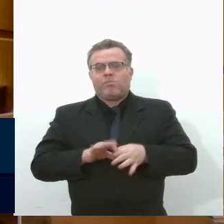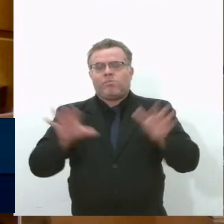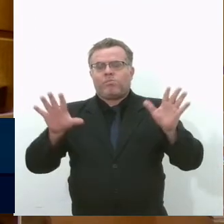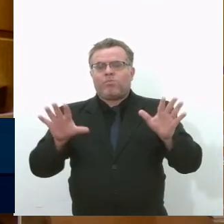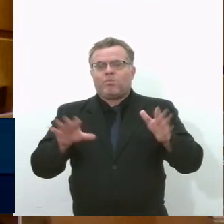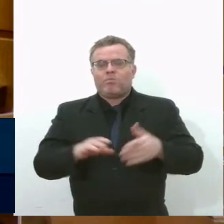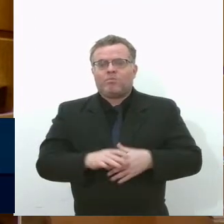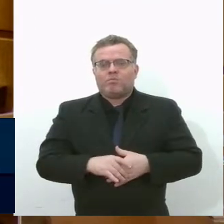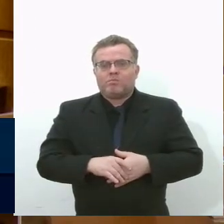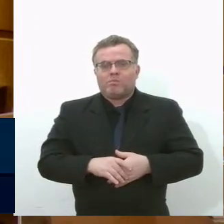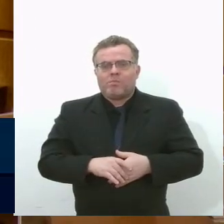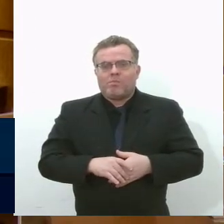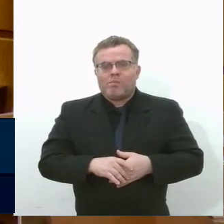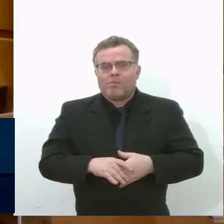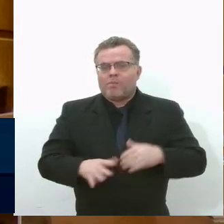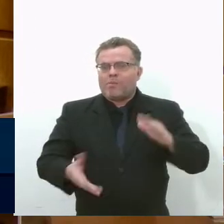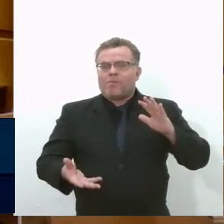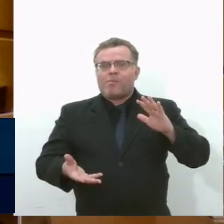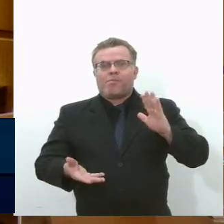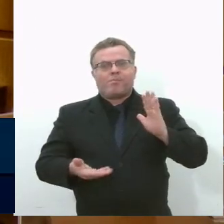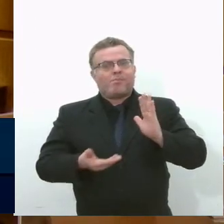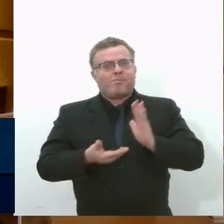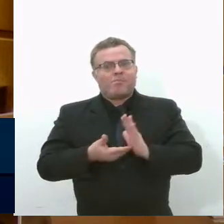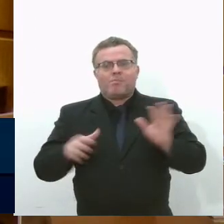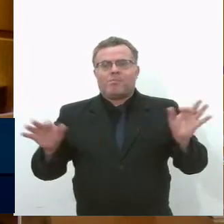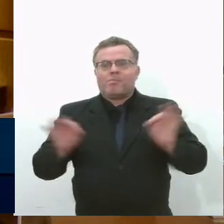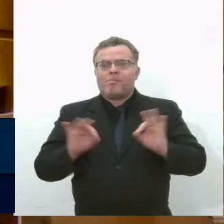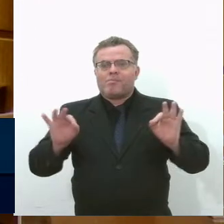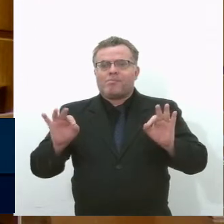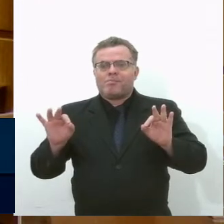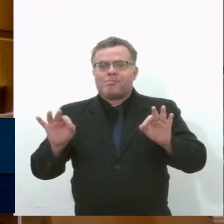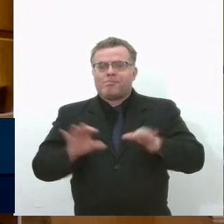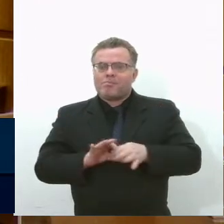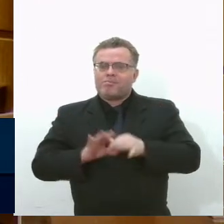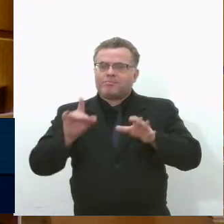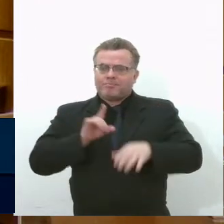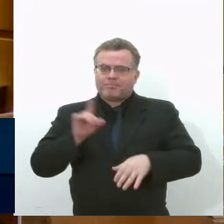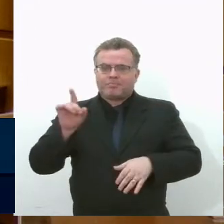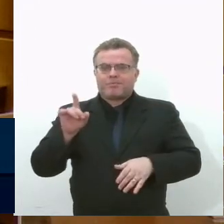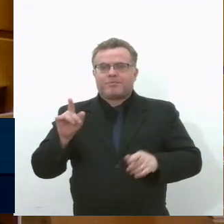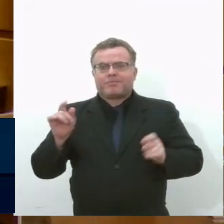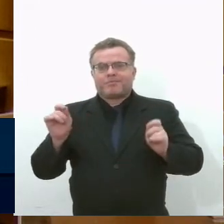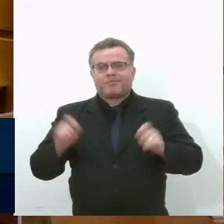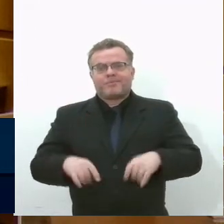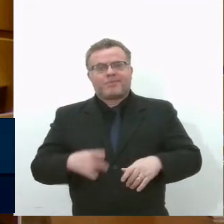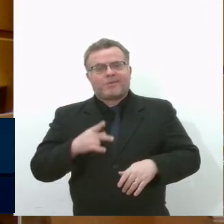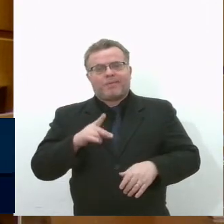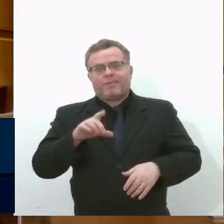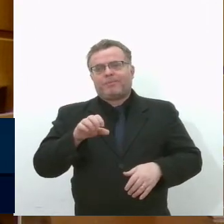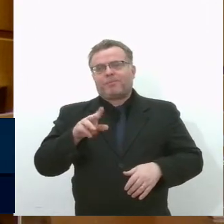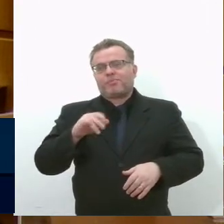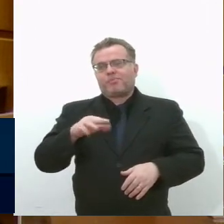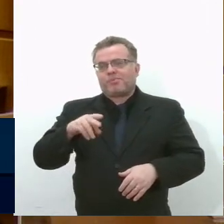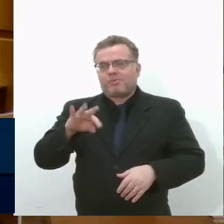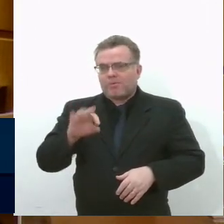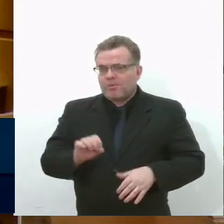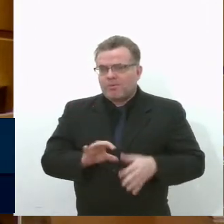Sem o Congresso Nacional, nada se resolve. Nem o plebiscito autorizado por esta casa.